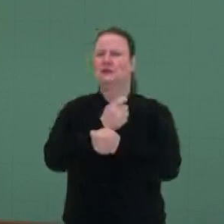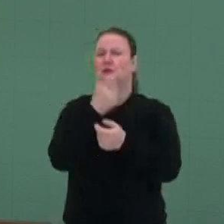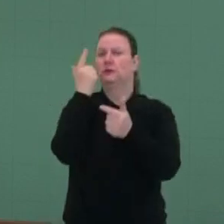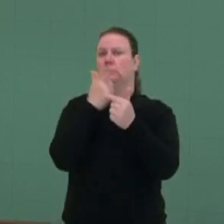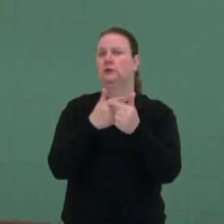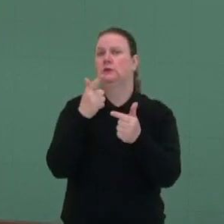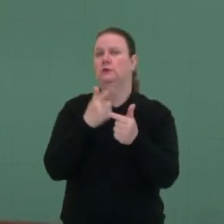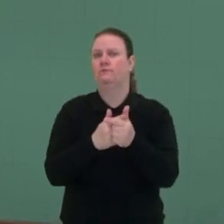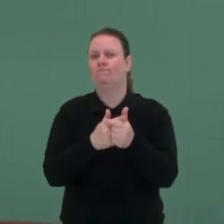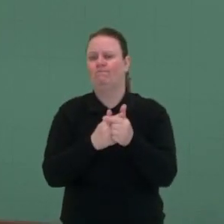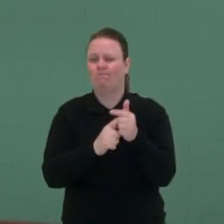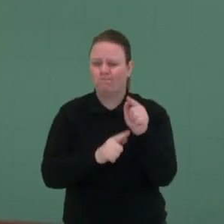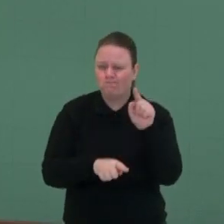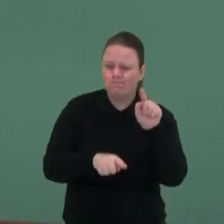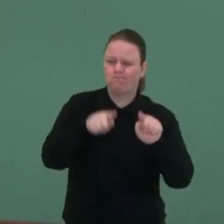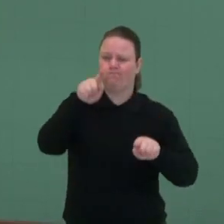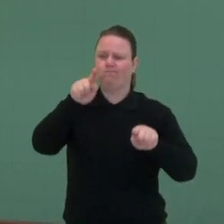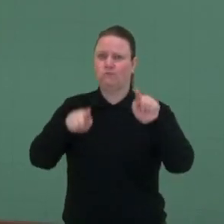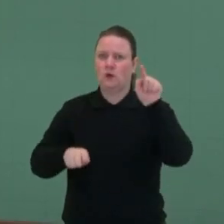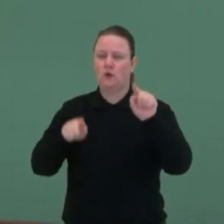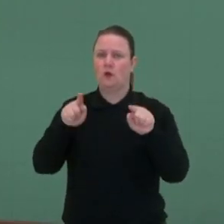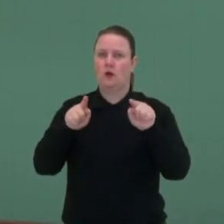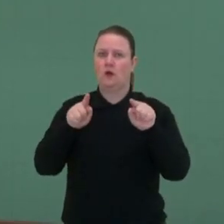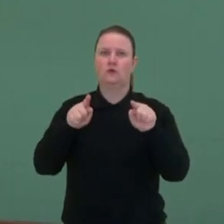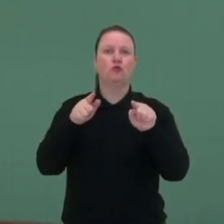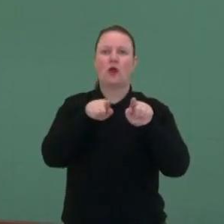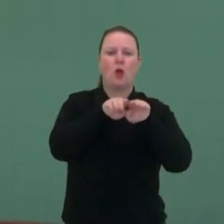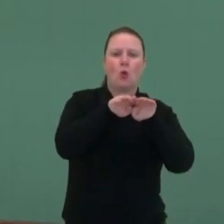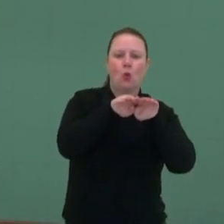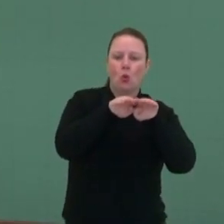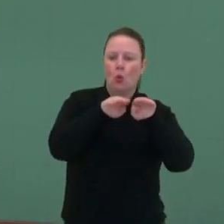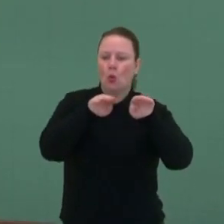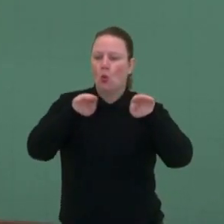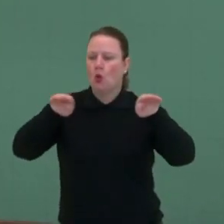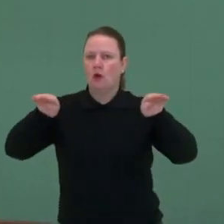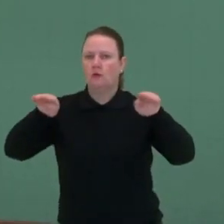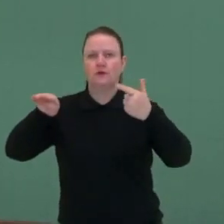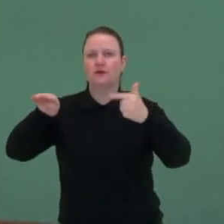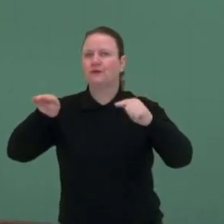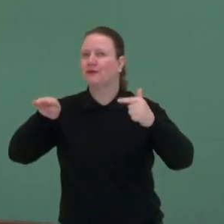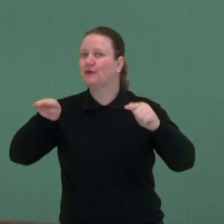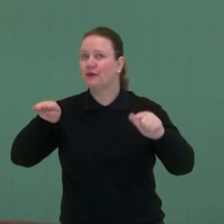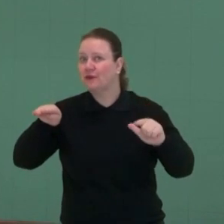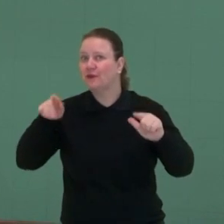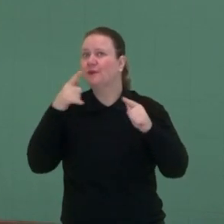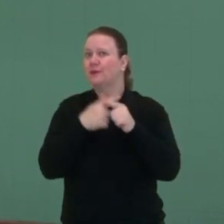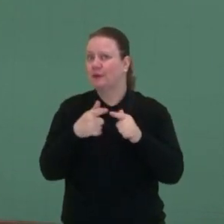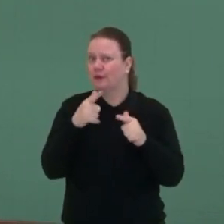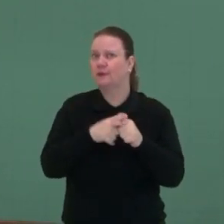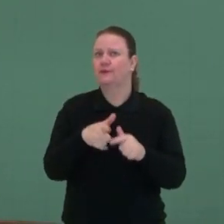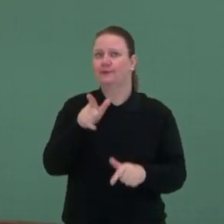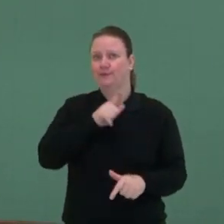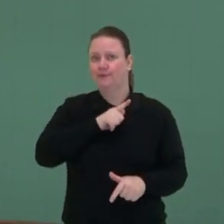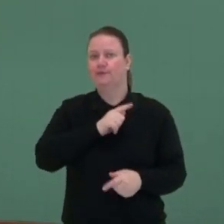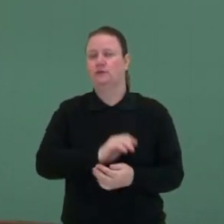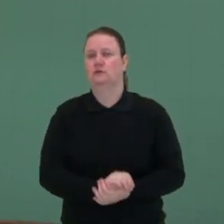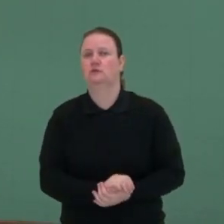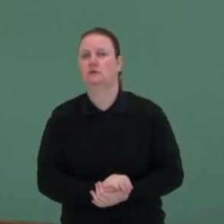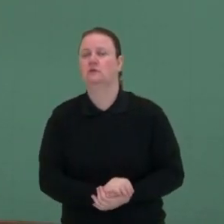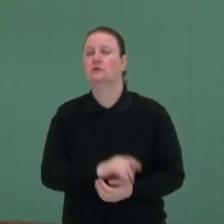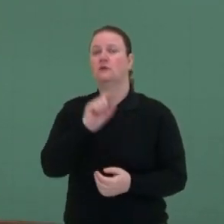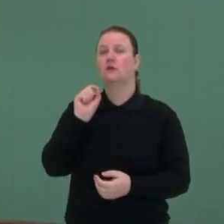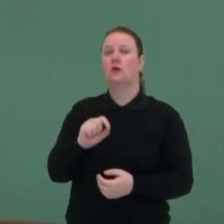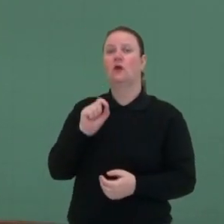Instabilidade econômica. O Brasil tinha uma economia que não era estável, que tinha muitos problemas. Medidas usadas